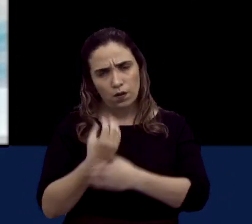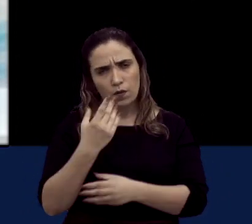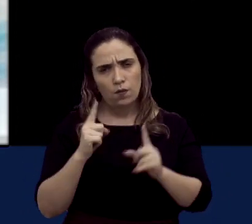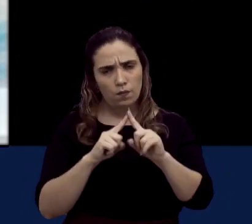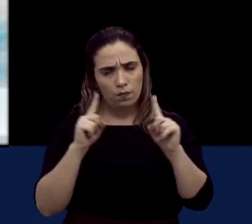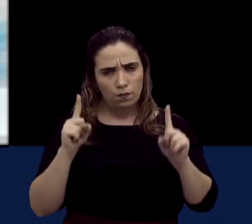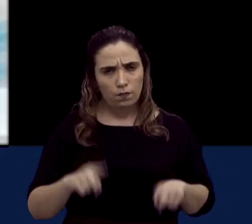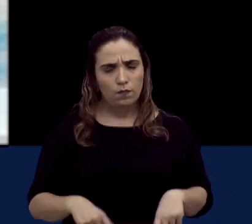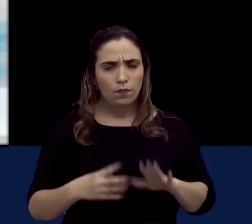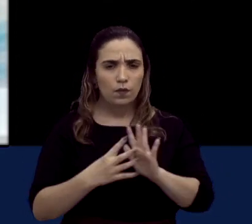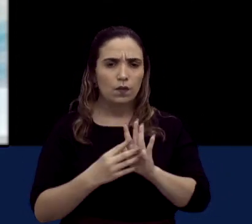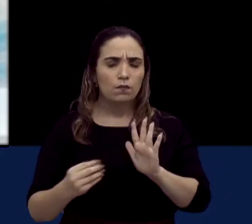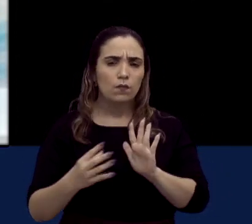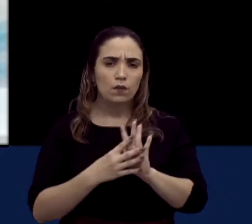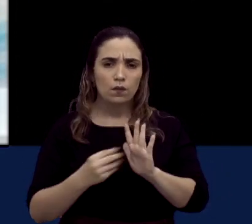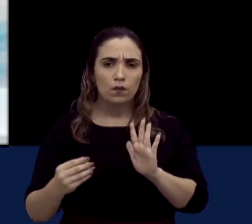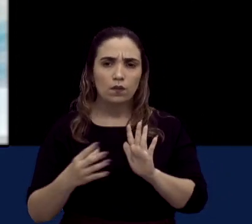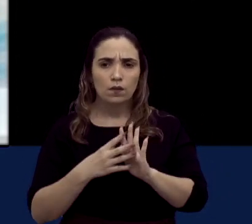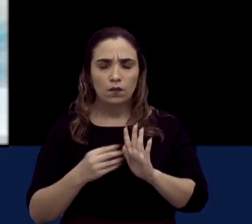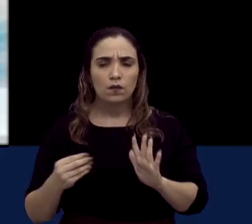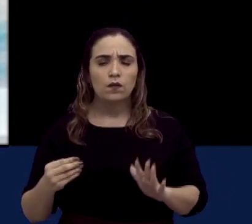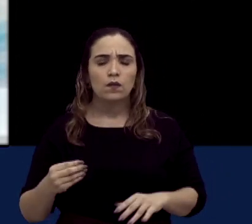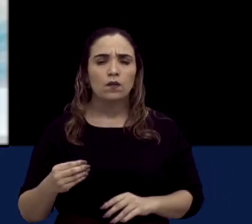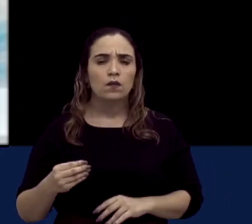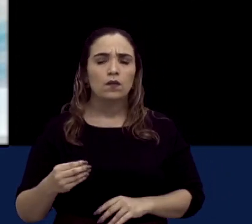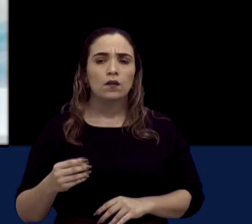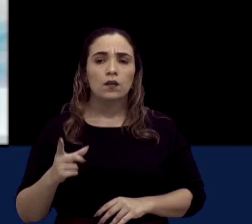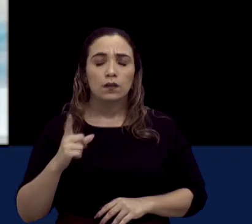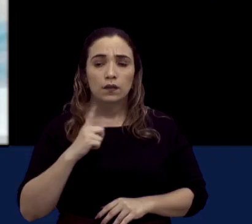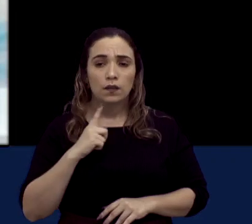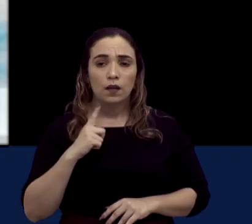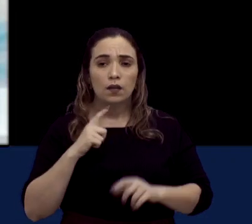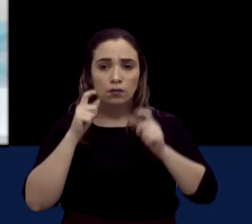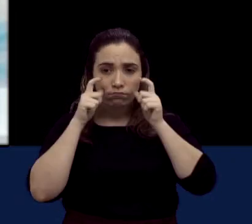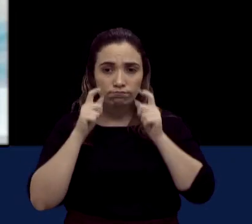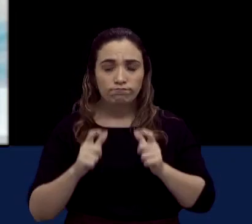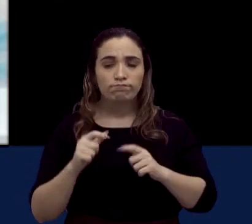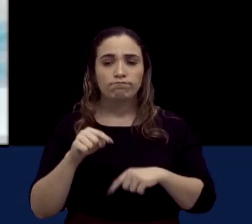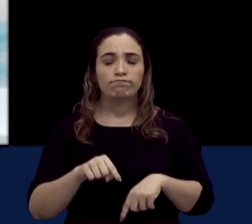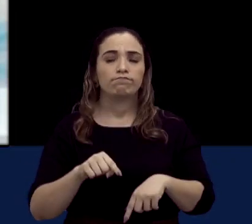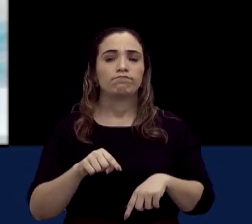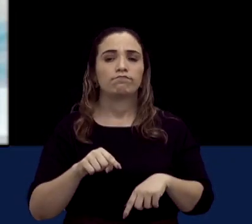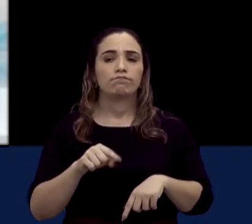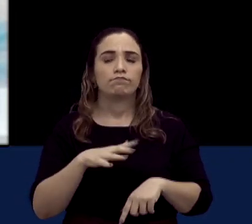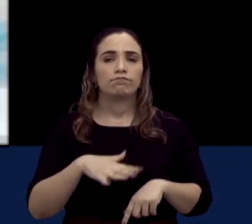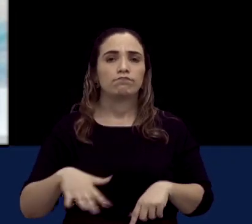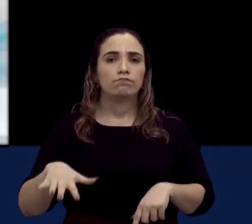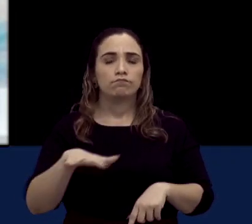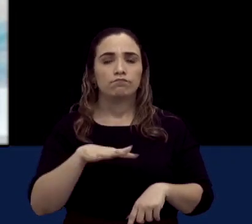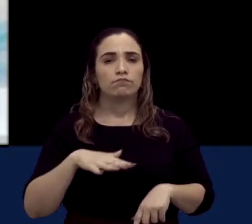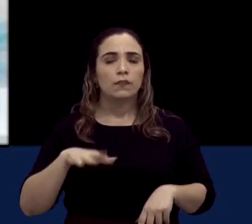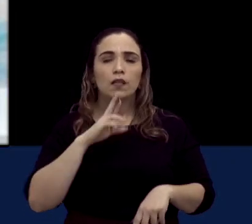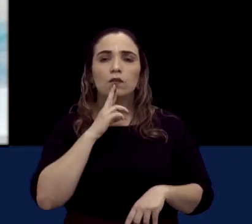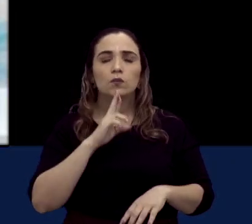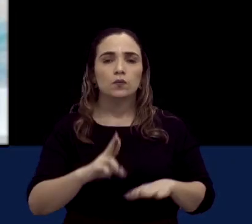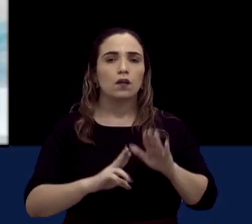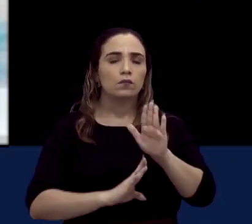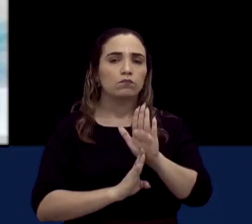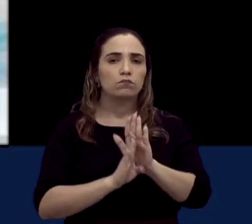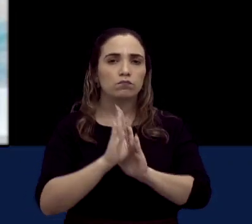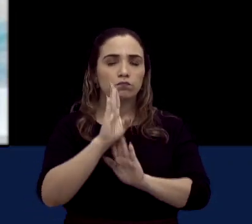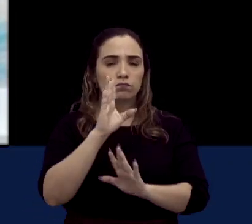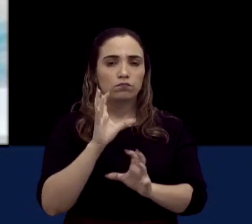um modelo que aposta numa gestão voltada para resultado.